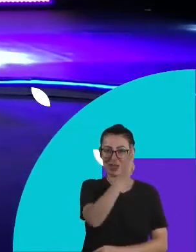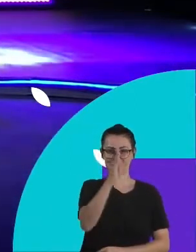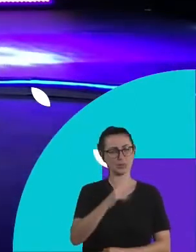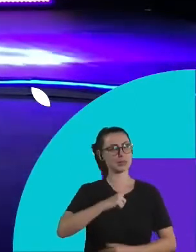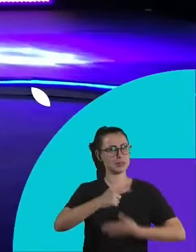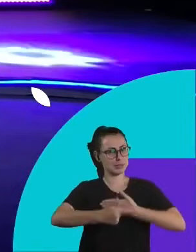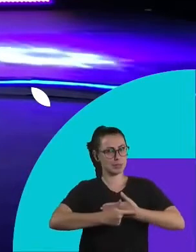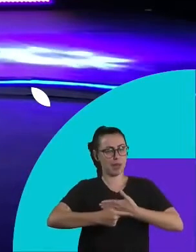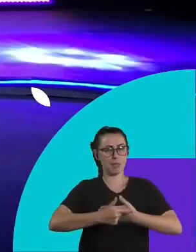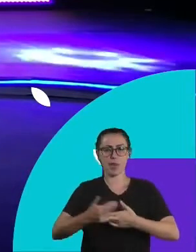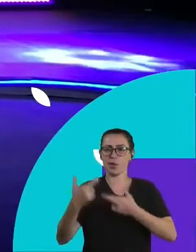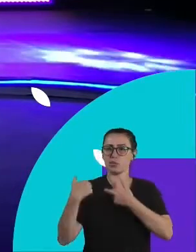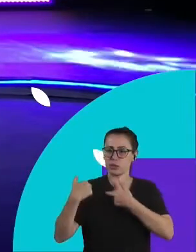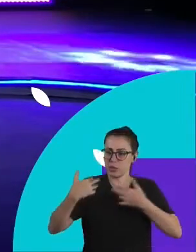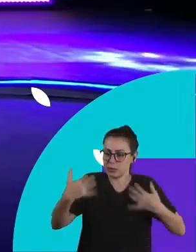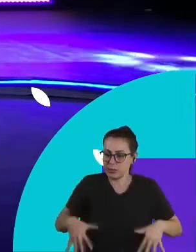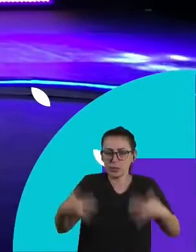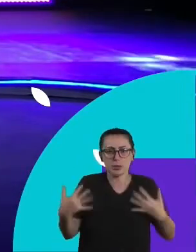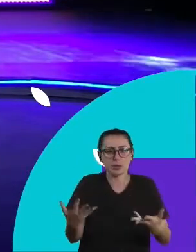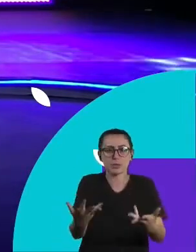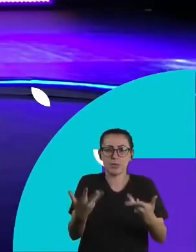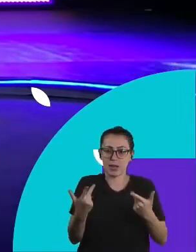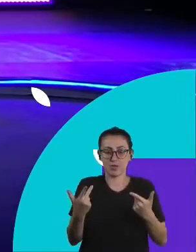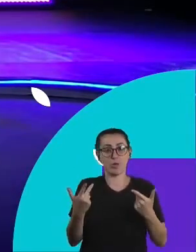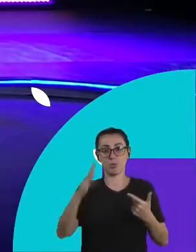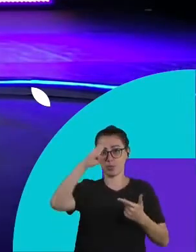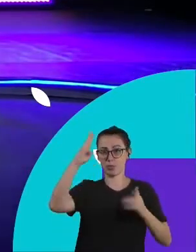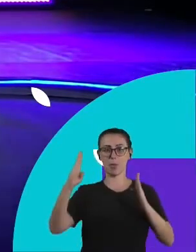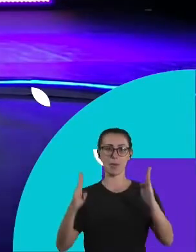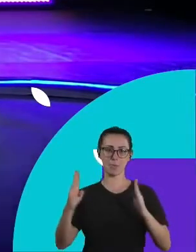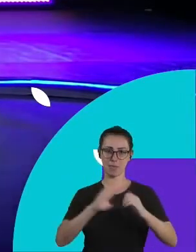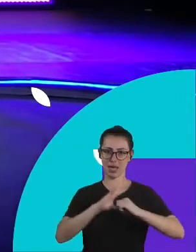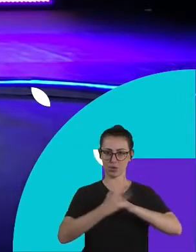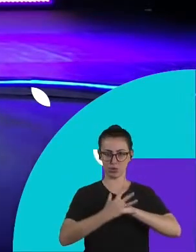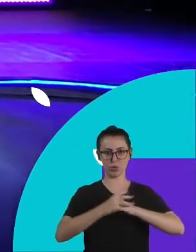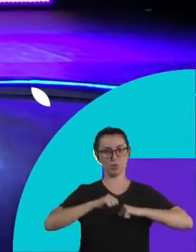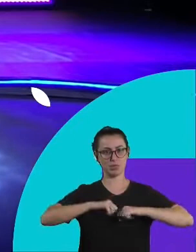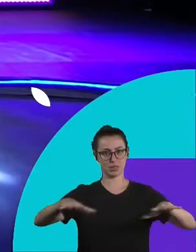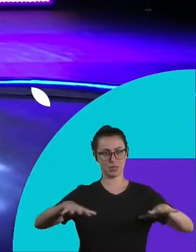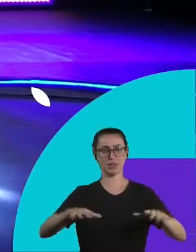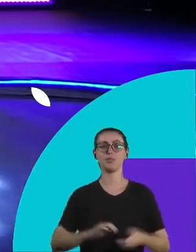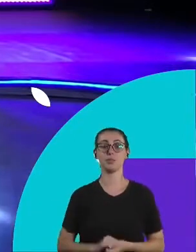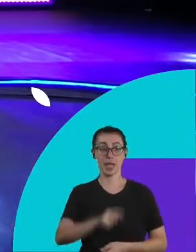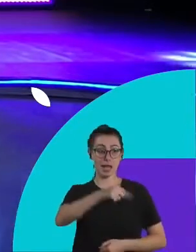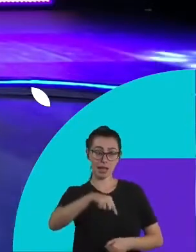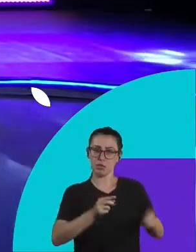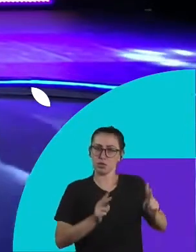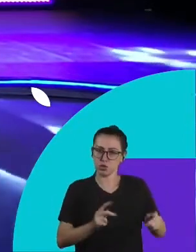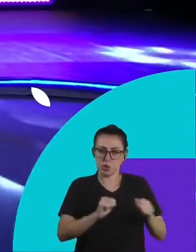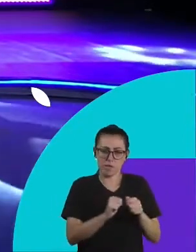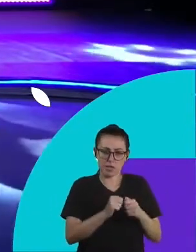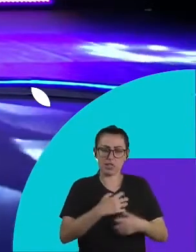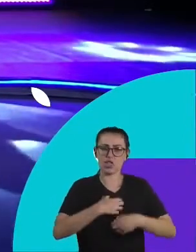papel fundamental durante o período da pandemia e ainda estão fazendo toda a diferença junto